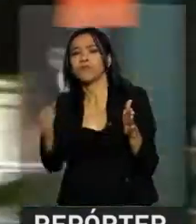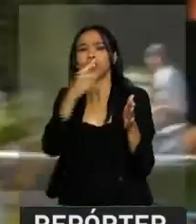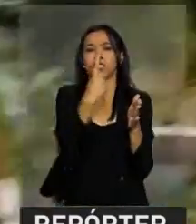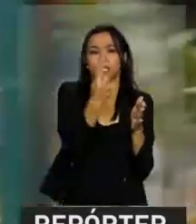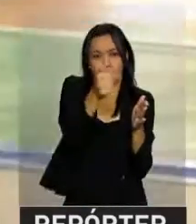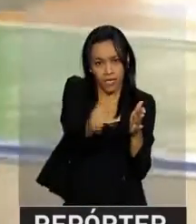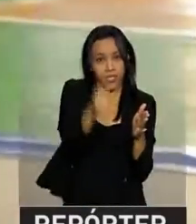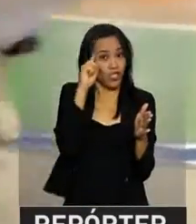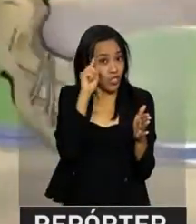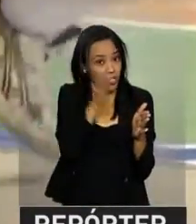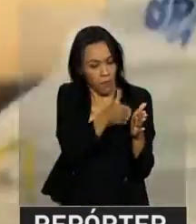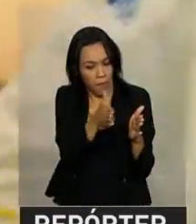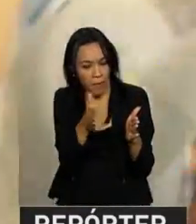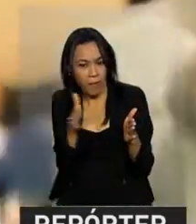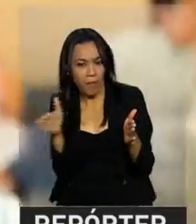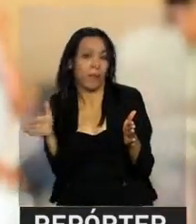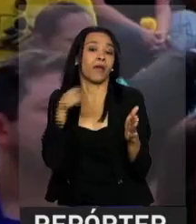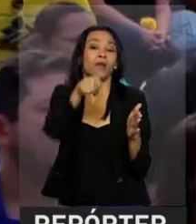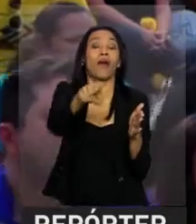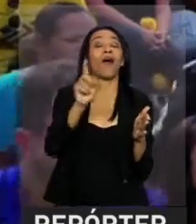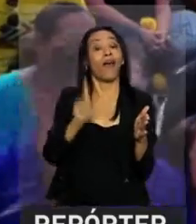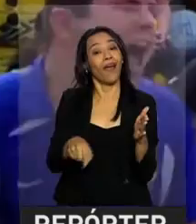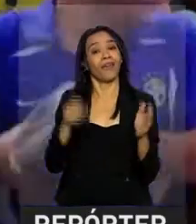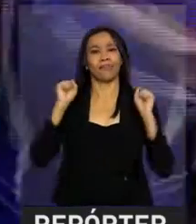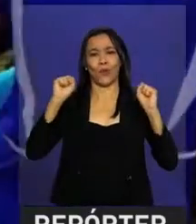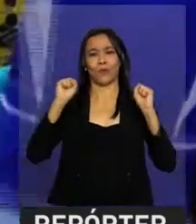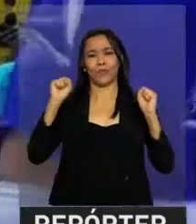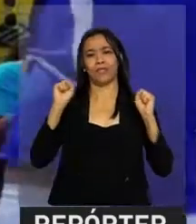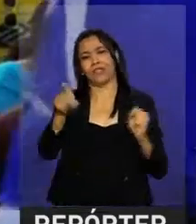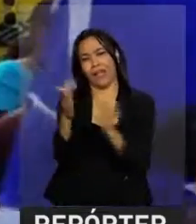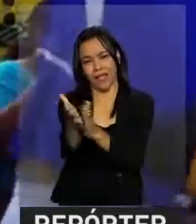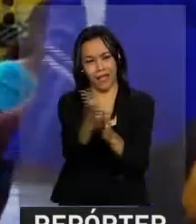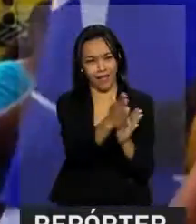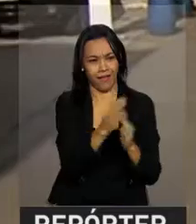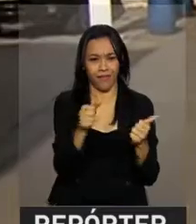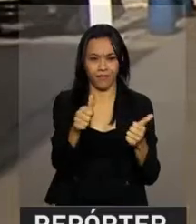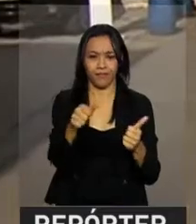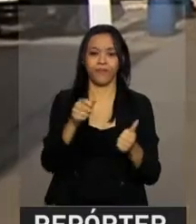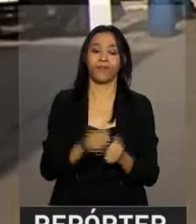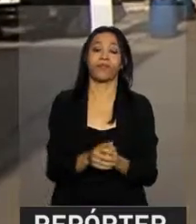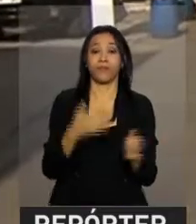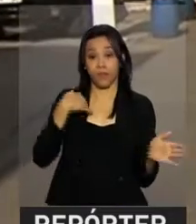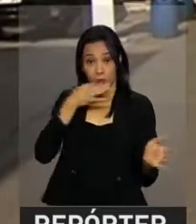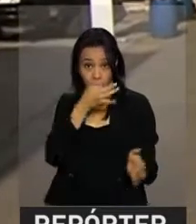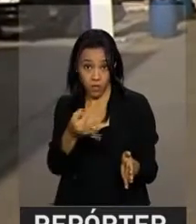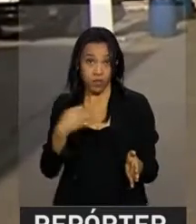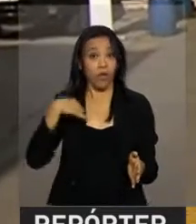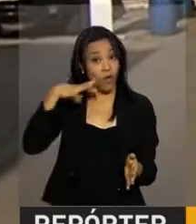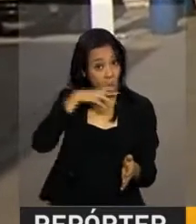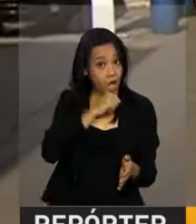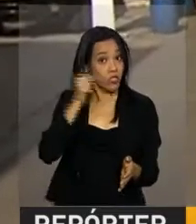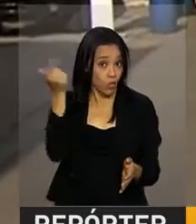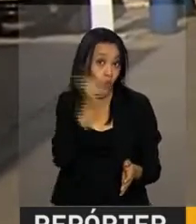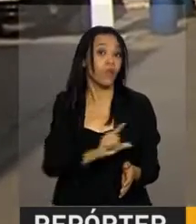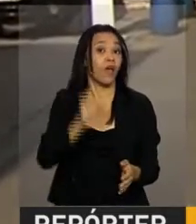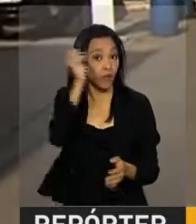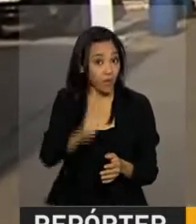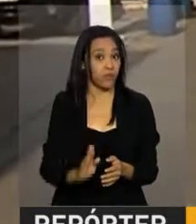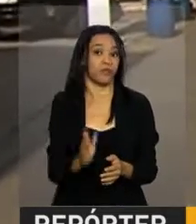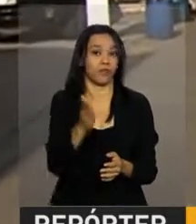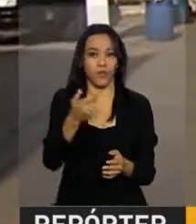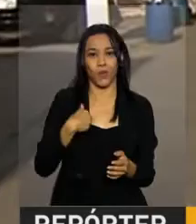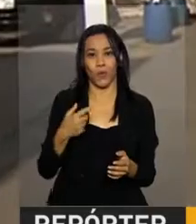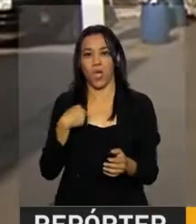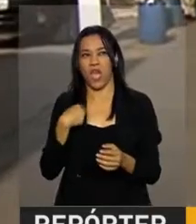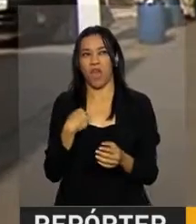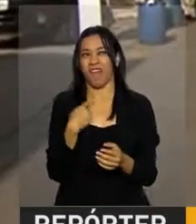voz das ruas o que não deve faltar é torcida pelos atletas eu acho que fique o brasil chega lá com certeza não é que eu